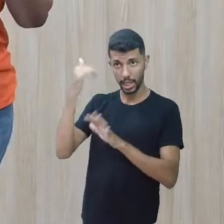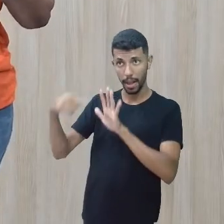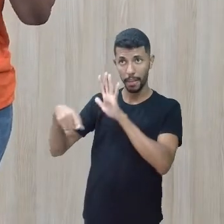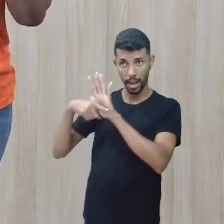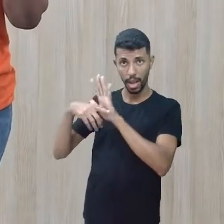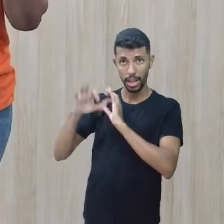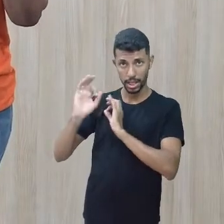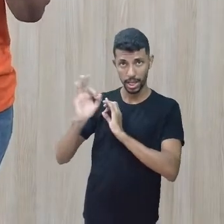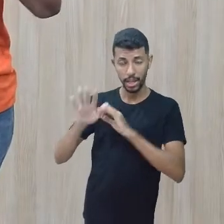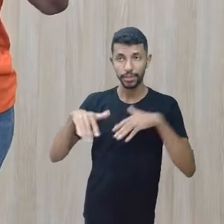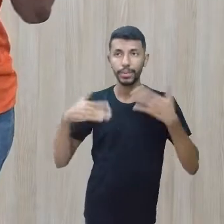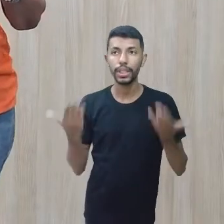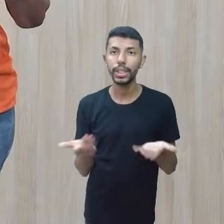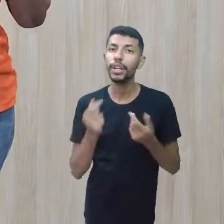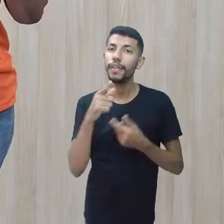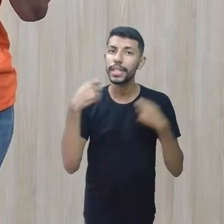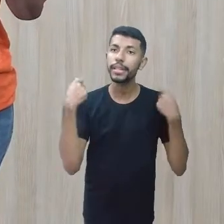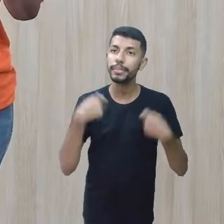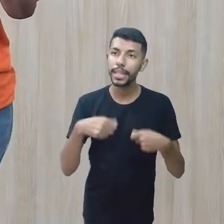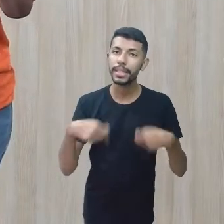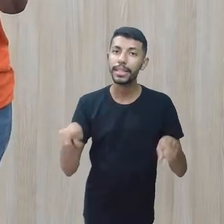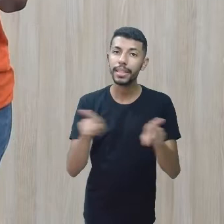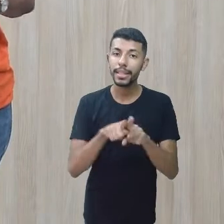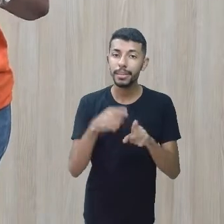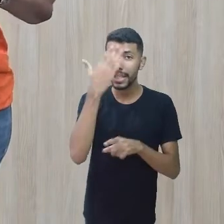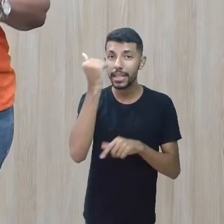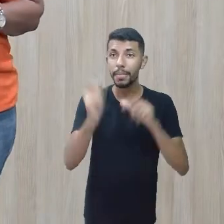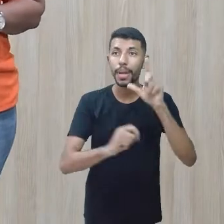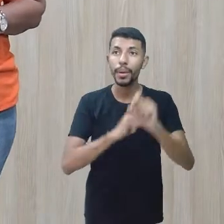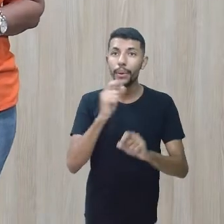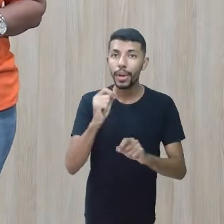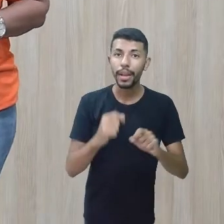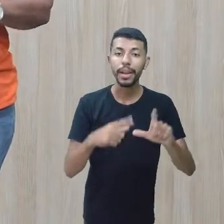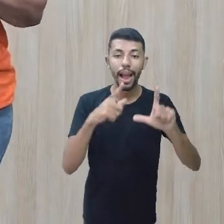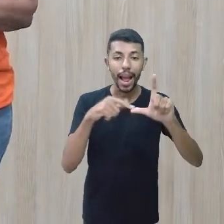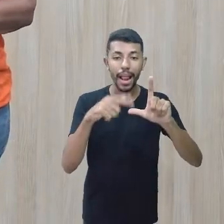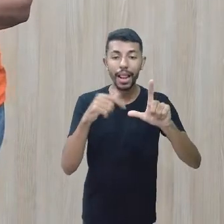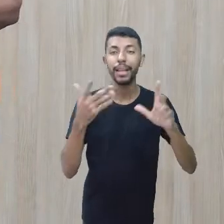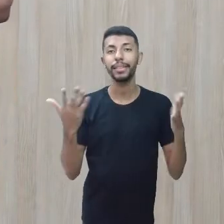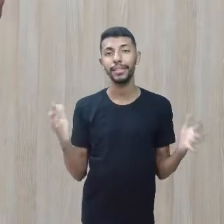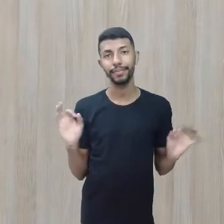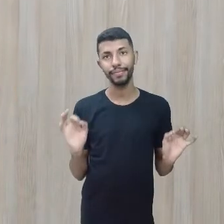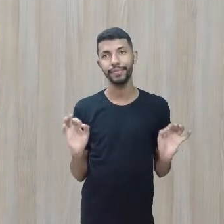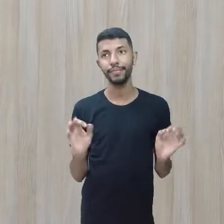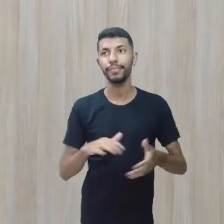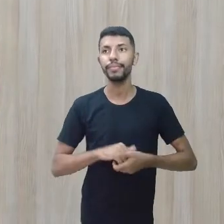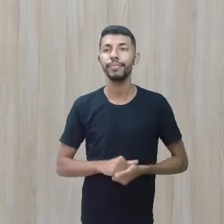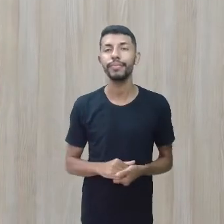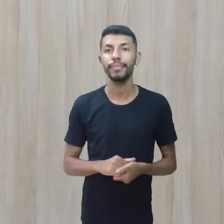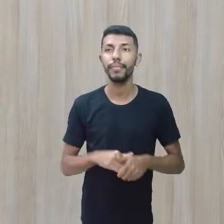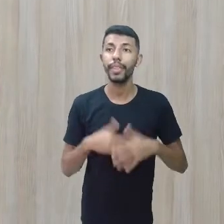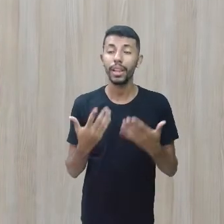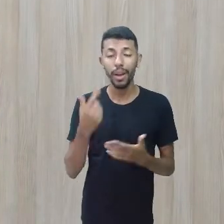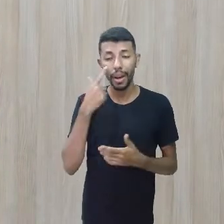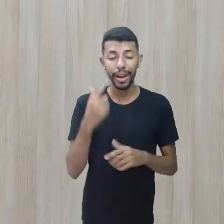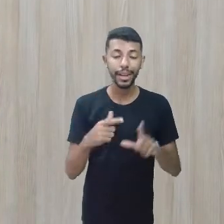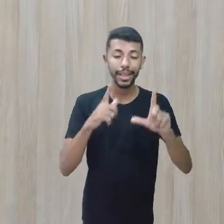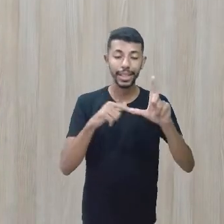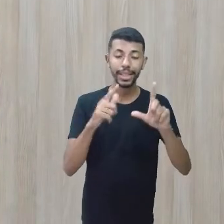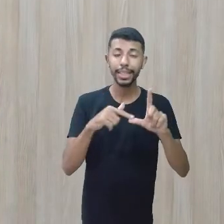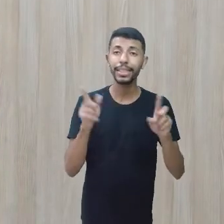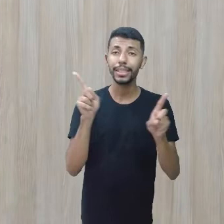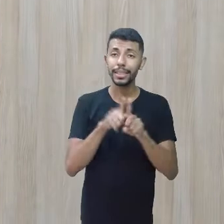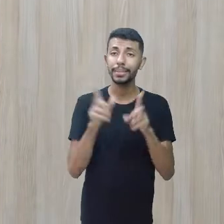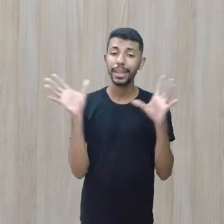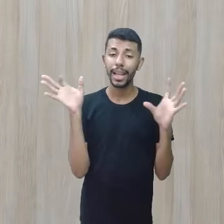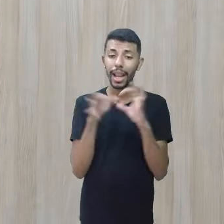você precisa saber também o que é que essas letras estão fazendo aí. Elas estão justamente fazendo parte da